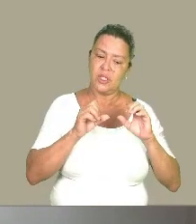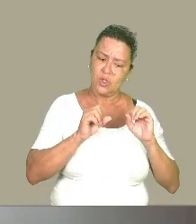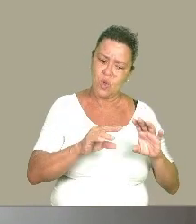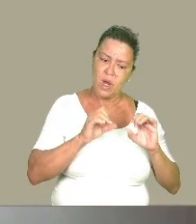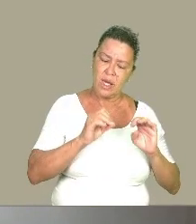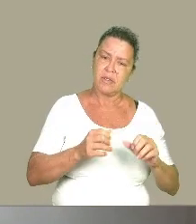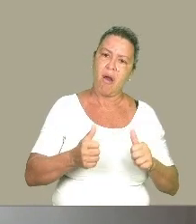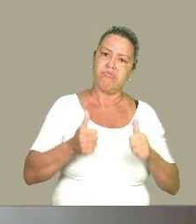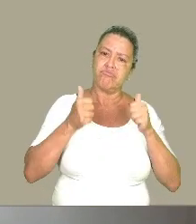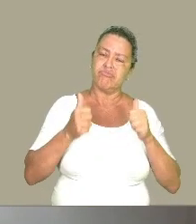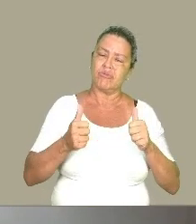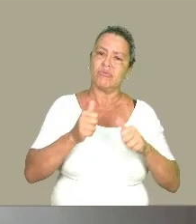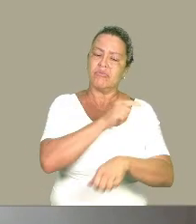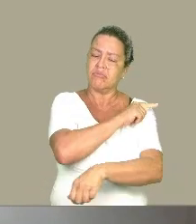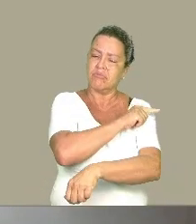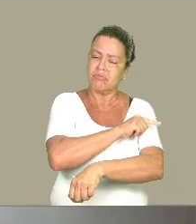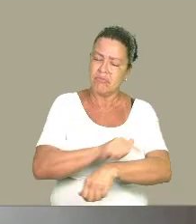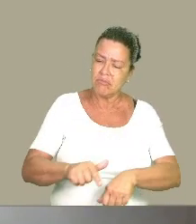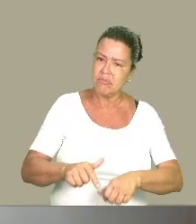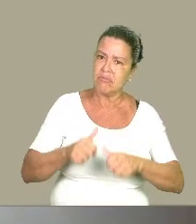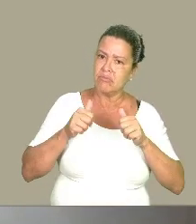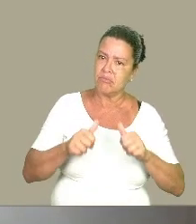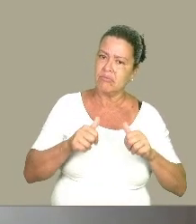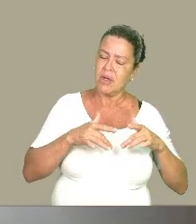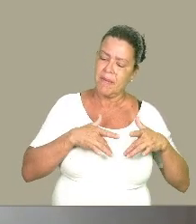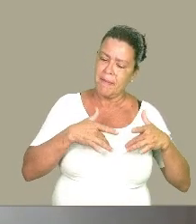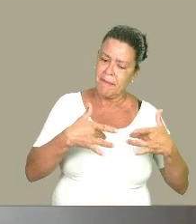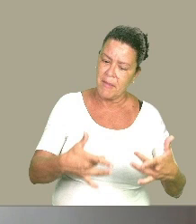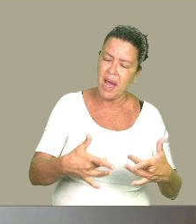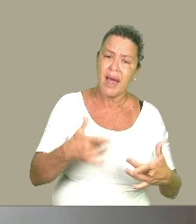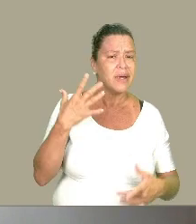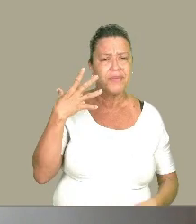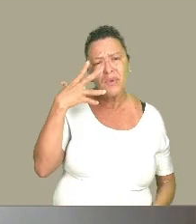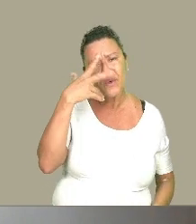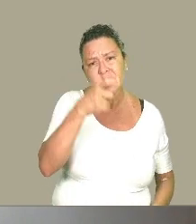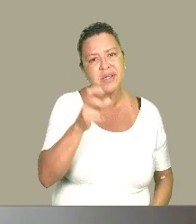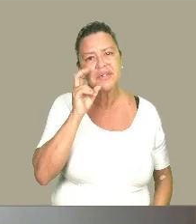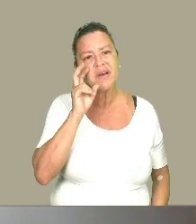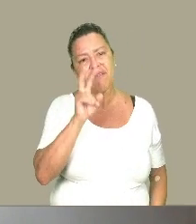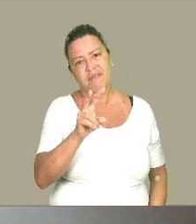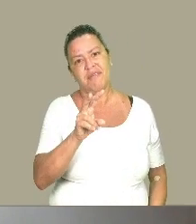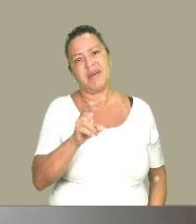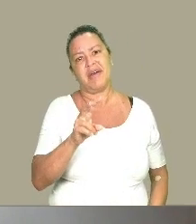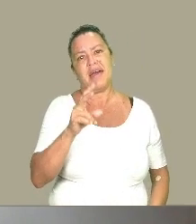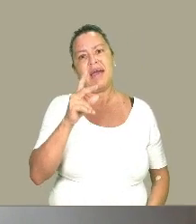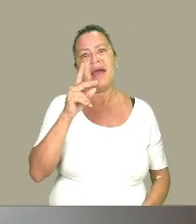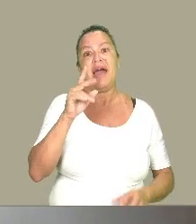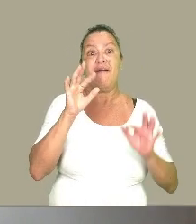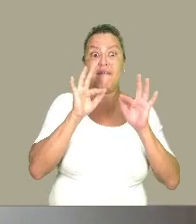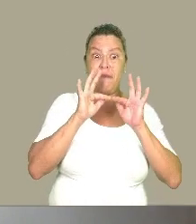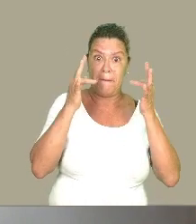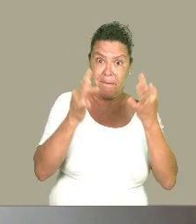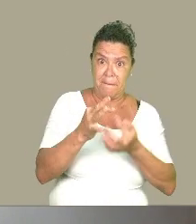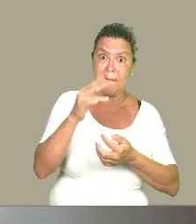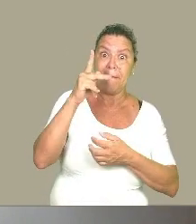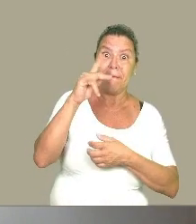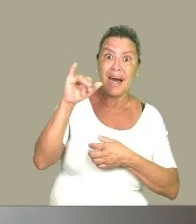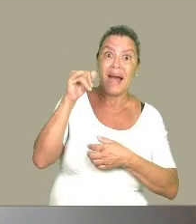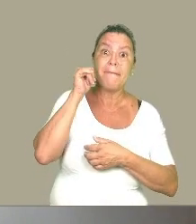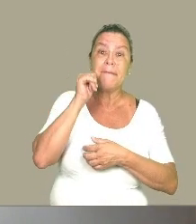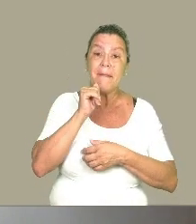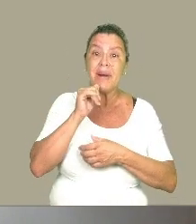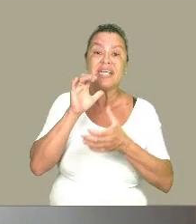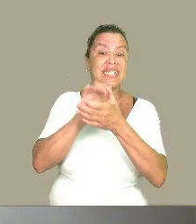e de harmonia. E é tão bonito quando a gente vê pais separados, que já até estabeleceram